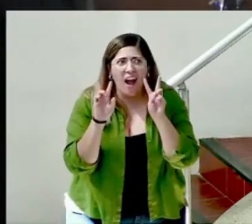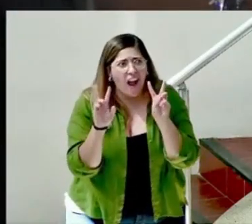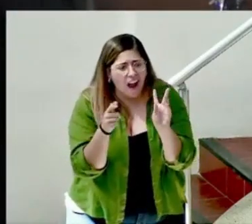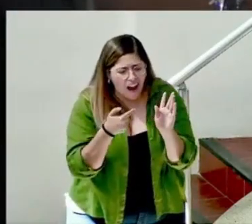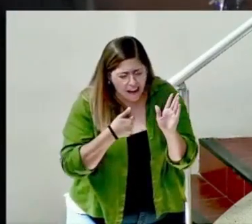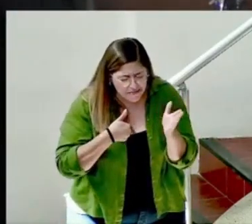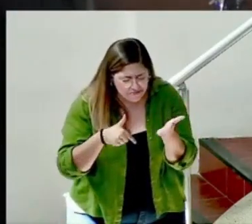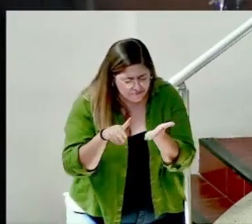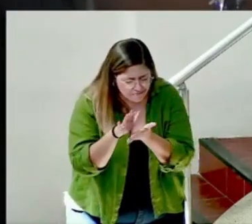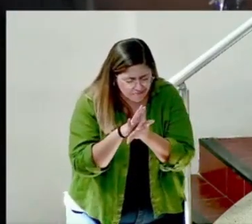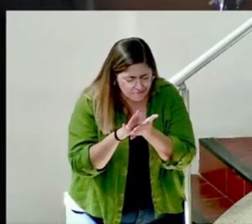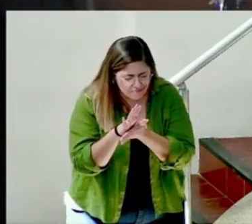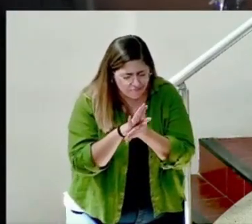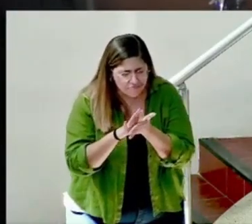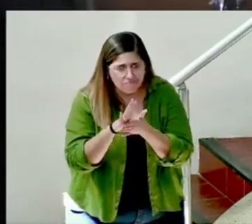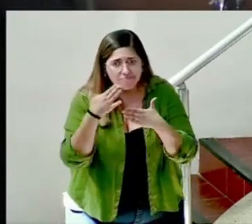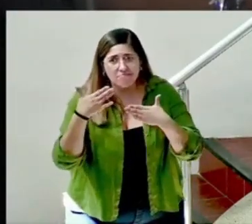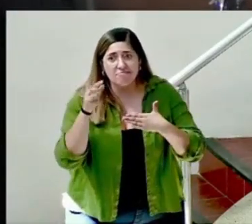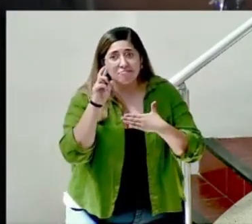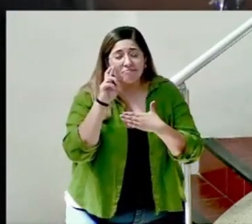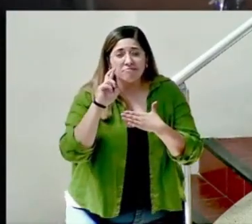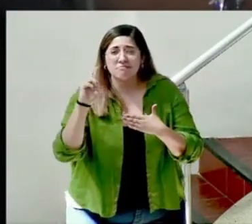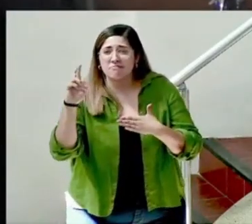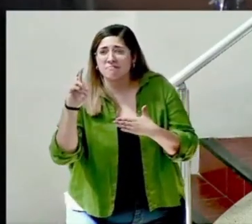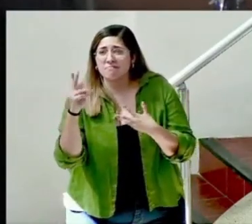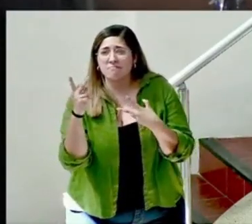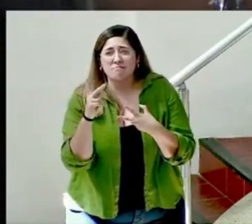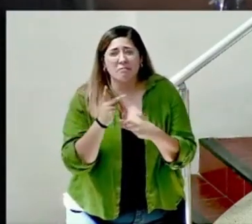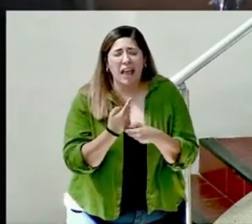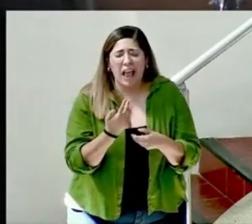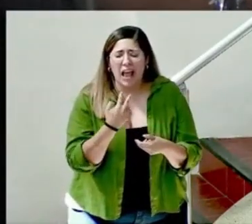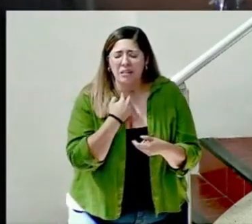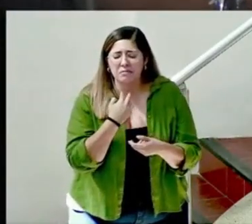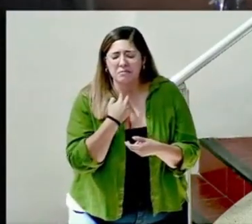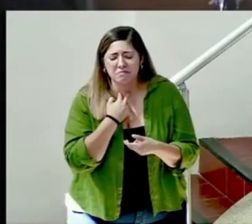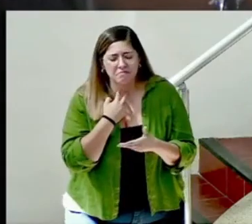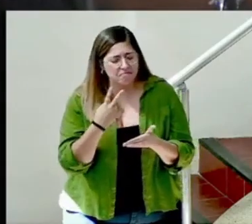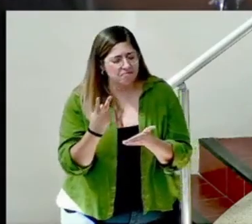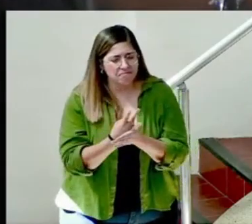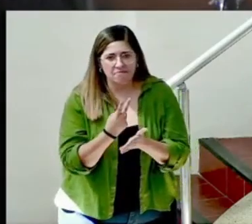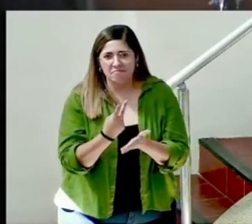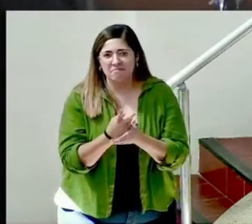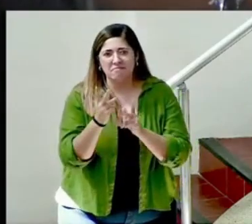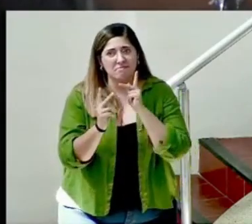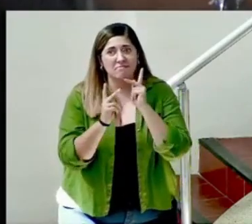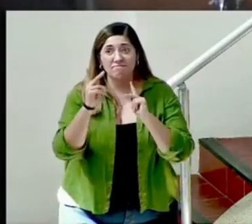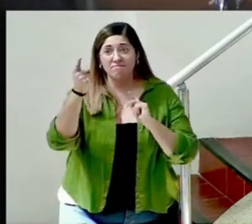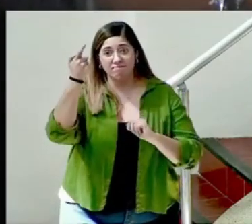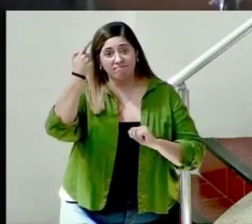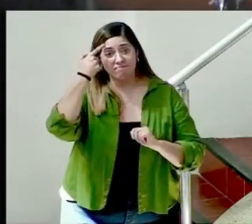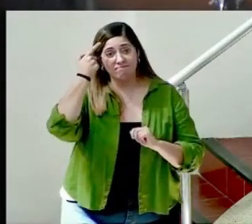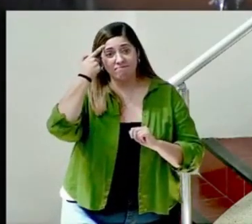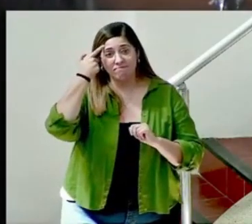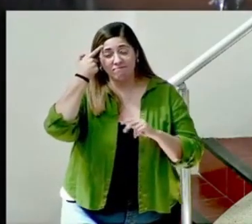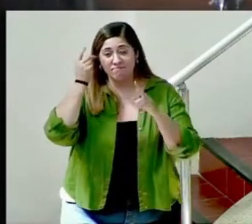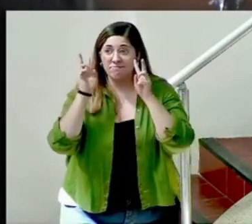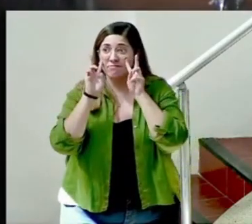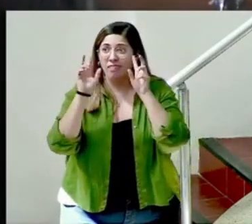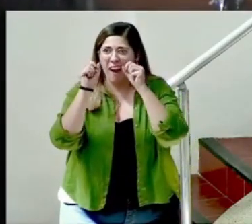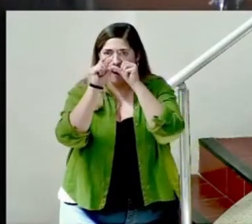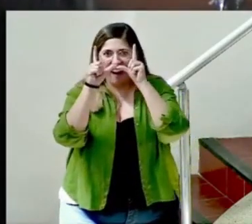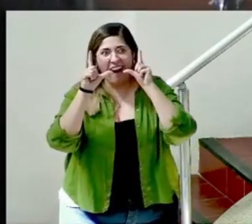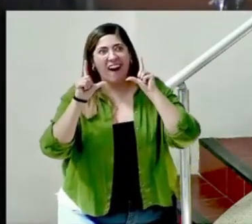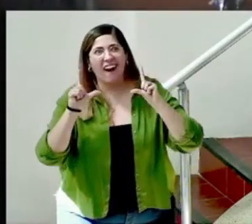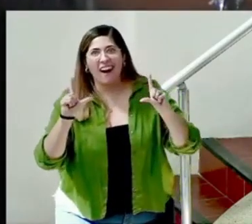um bicho irracional, ao ter pensado da forma que pensou. Deus abre os seus olhos.